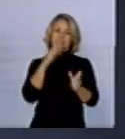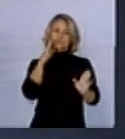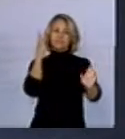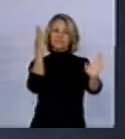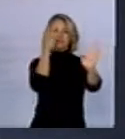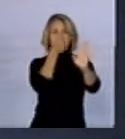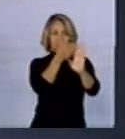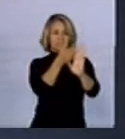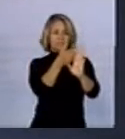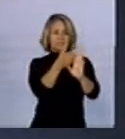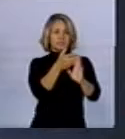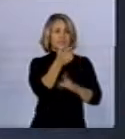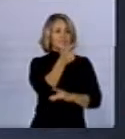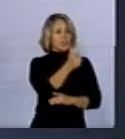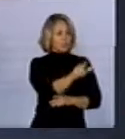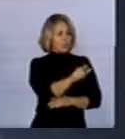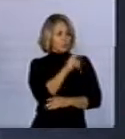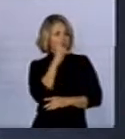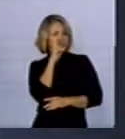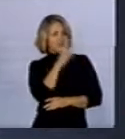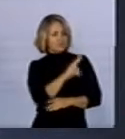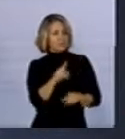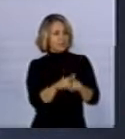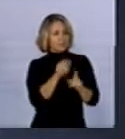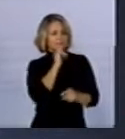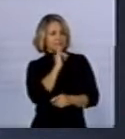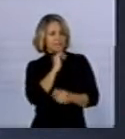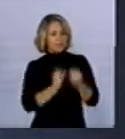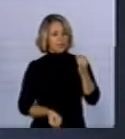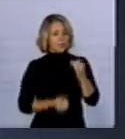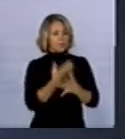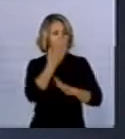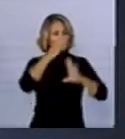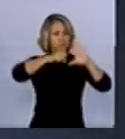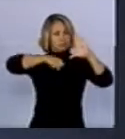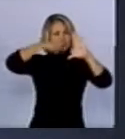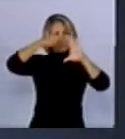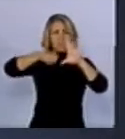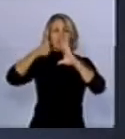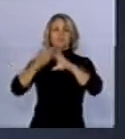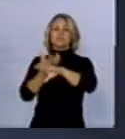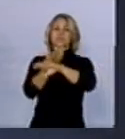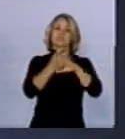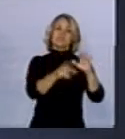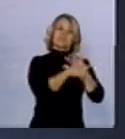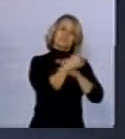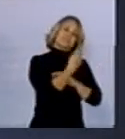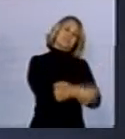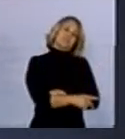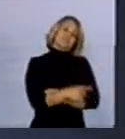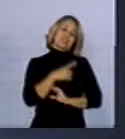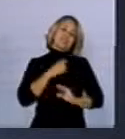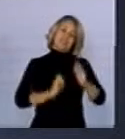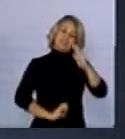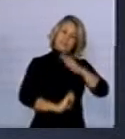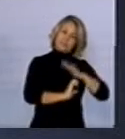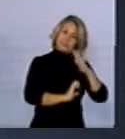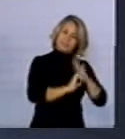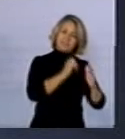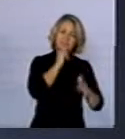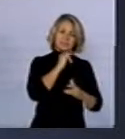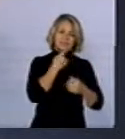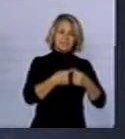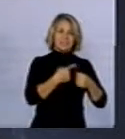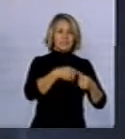perspectiva, em uma outra perspectiva também, que é a produção do conteúdo local. São empresas em cidades como Montes Claros,